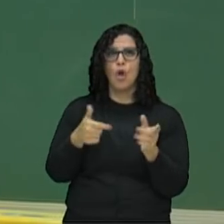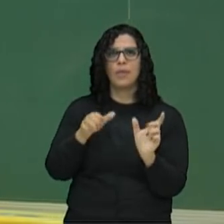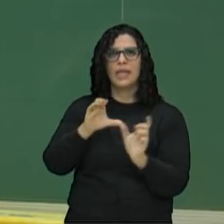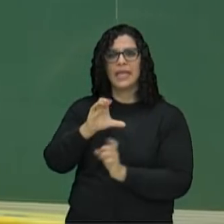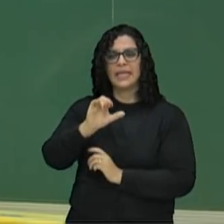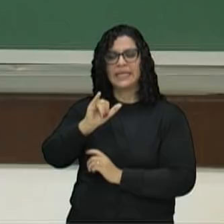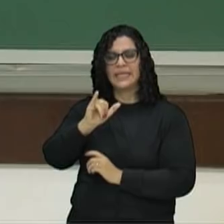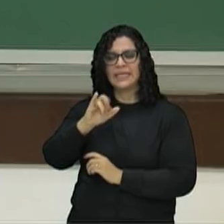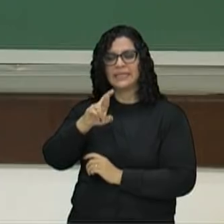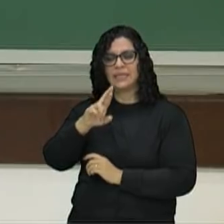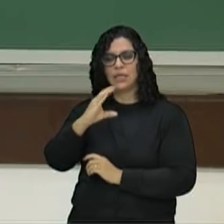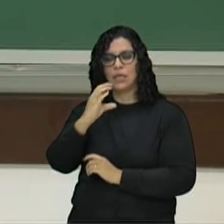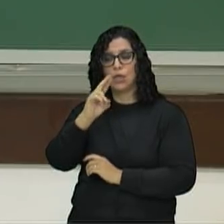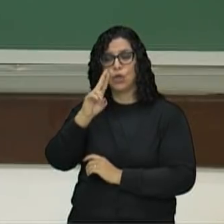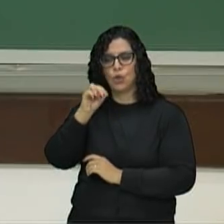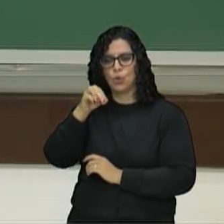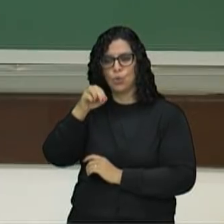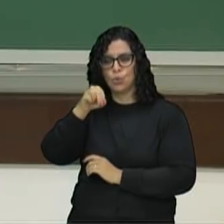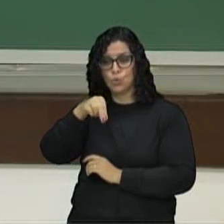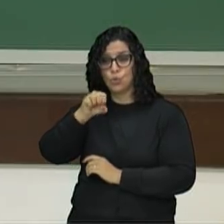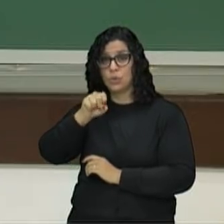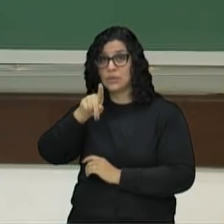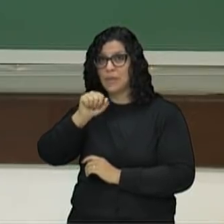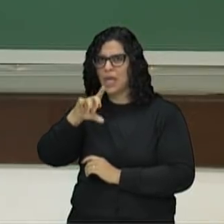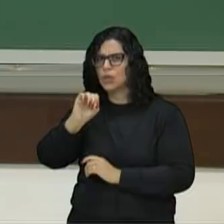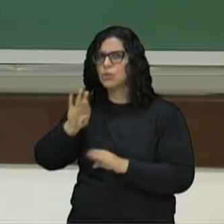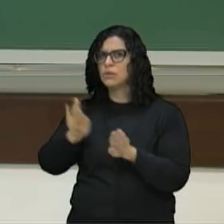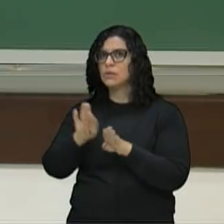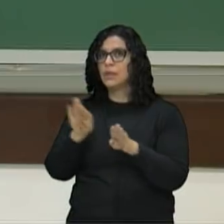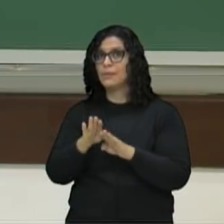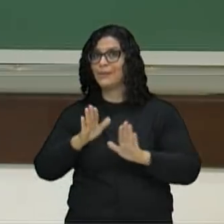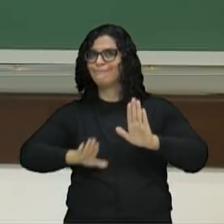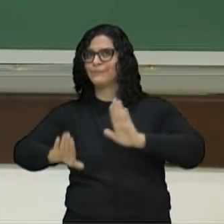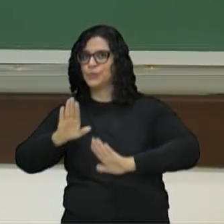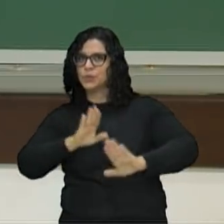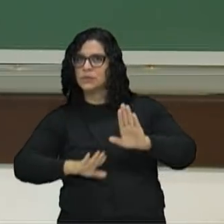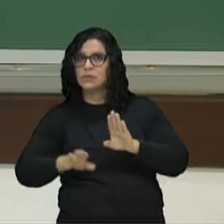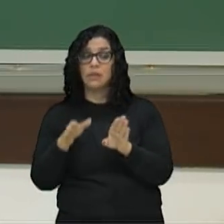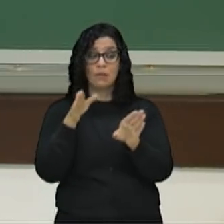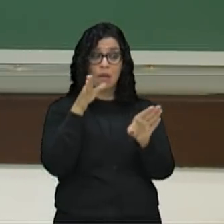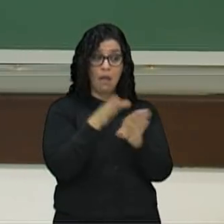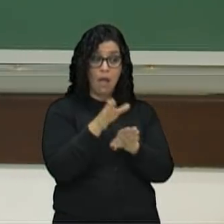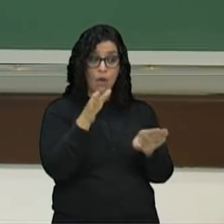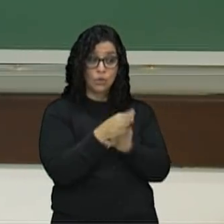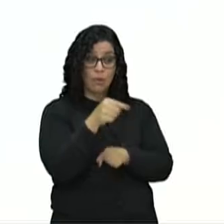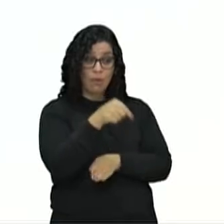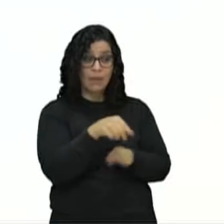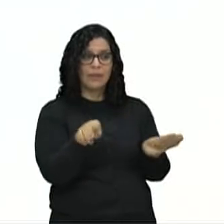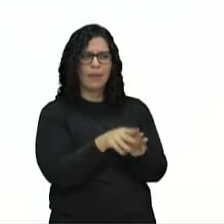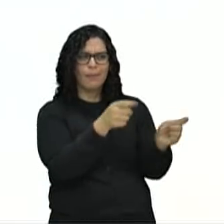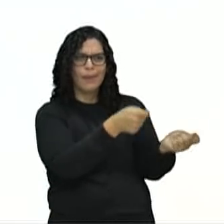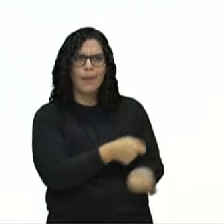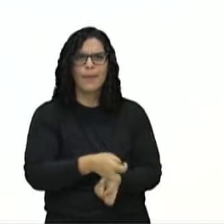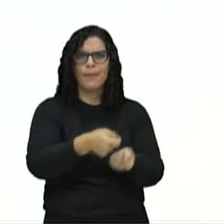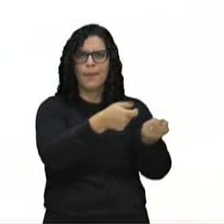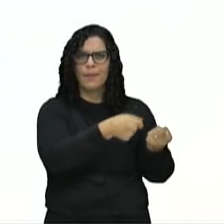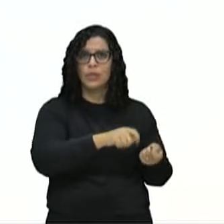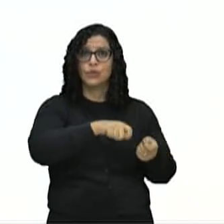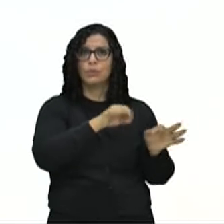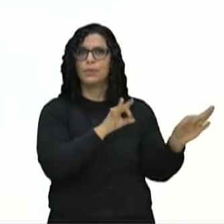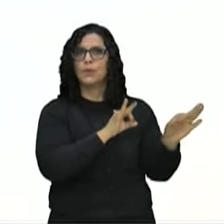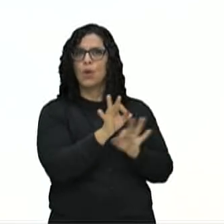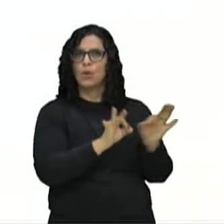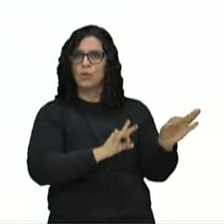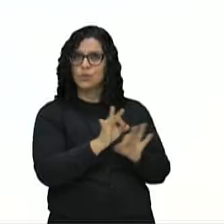circunspecto e prudente, deu-me excelentes conselhos para me dissuadir dos